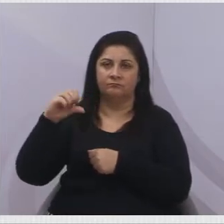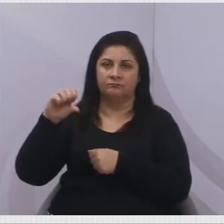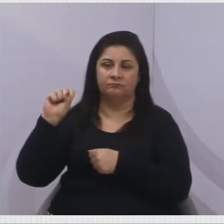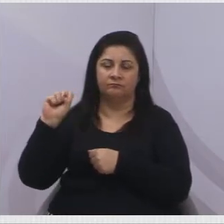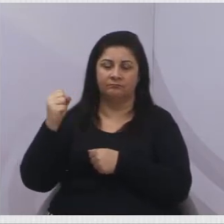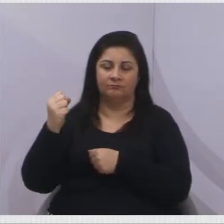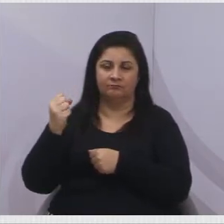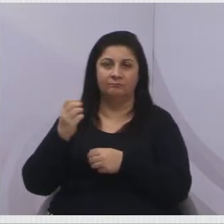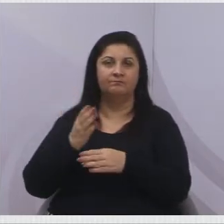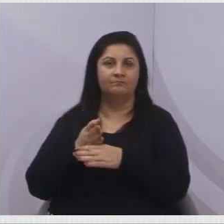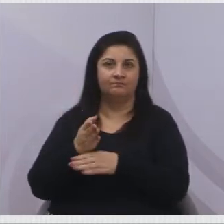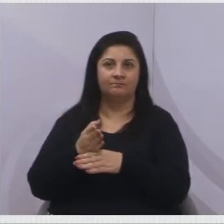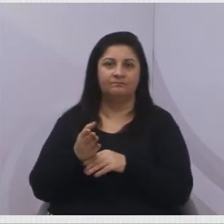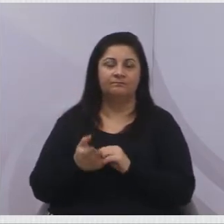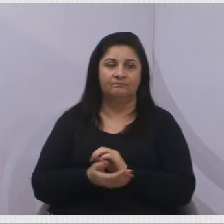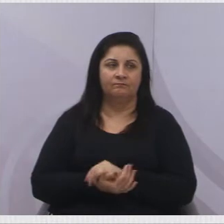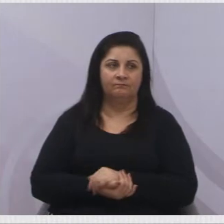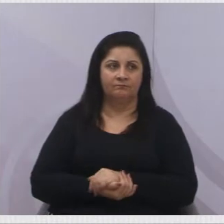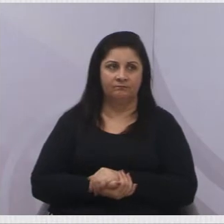340.498 atendimentos.